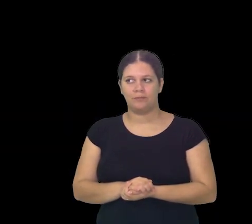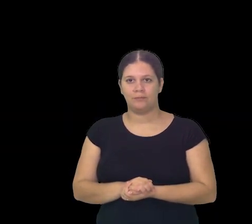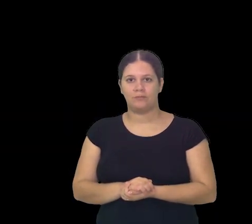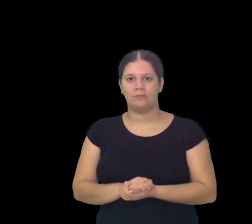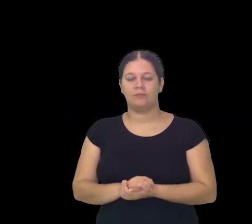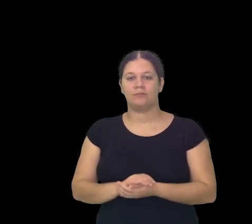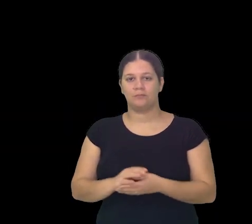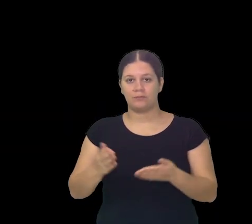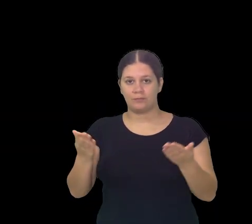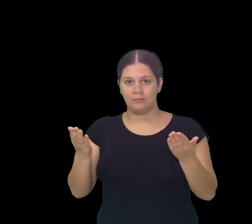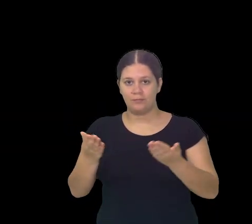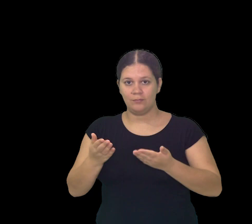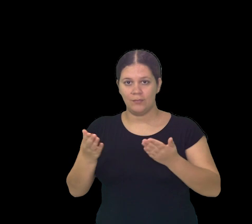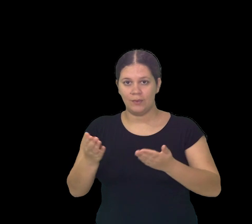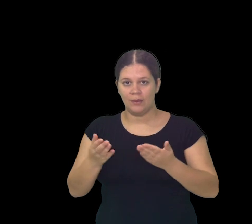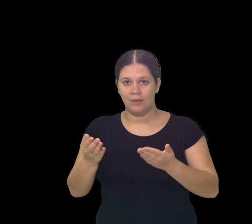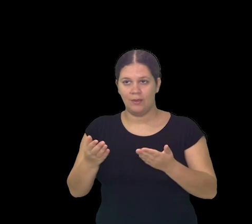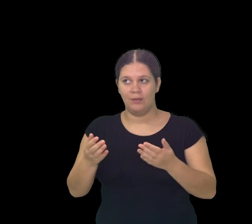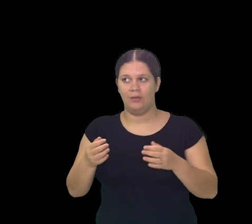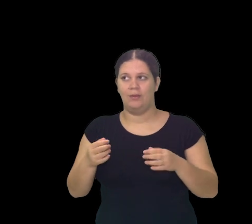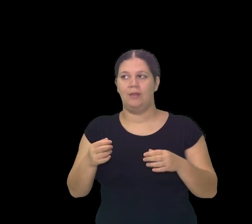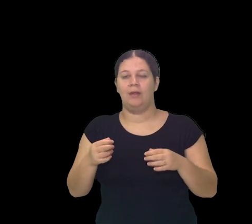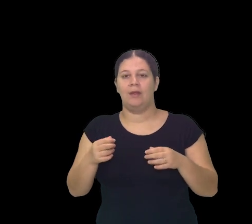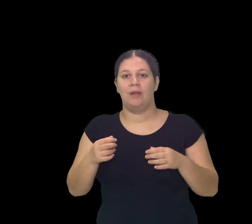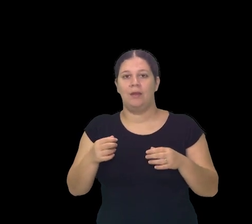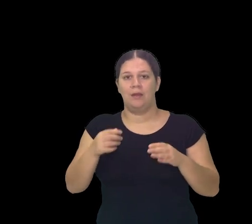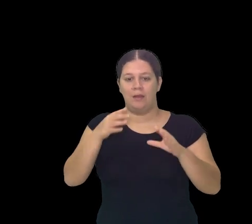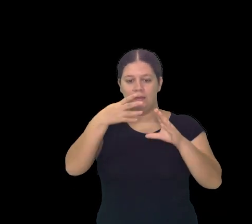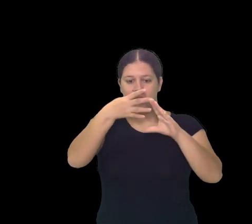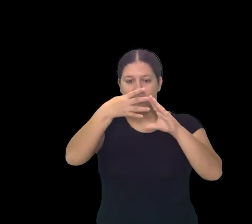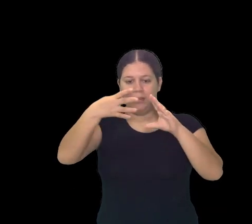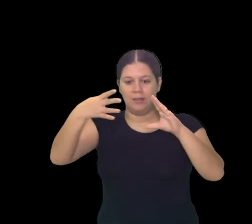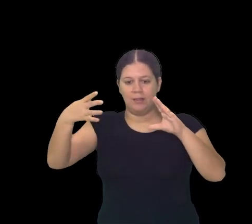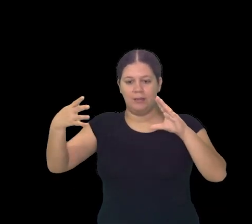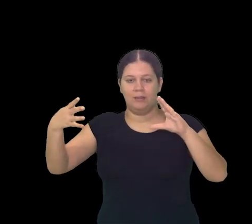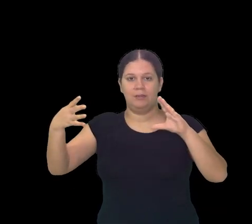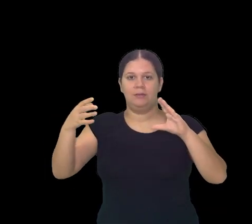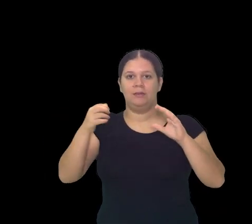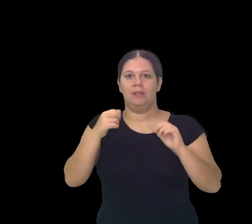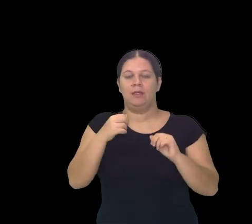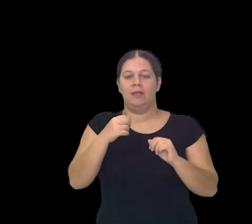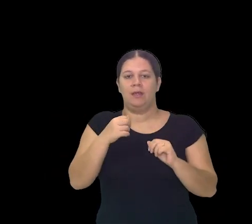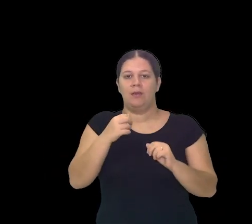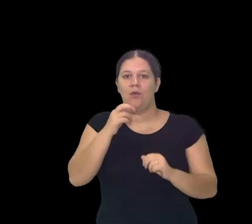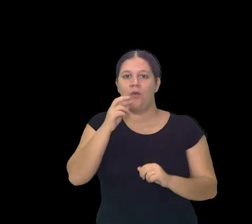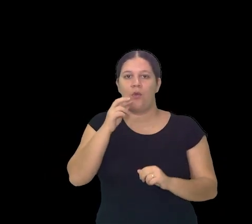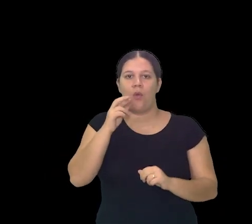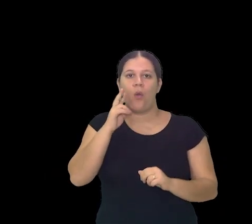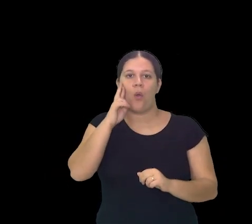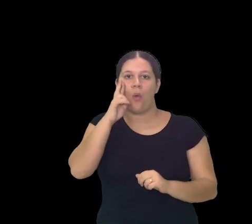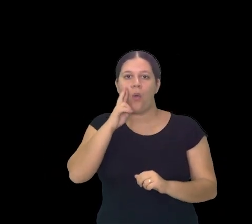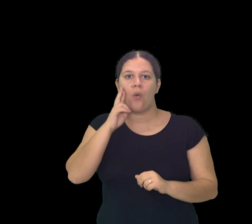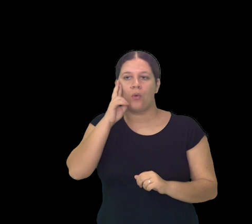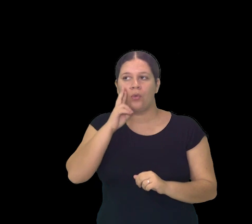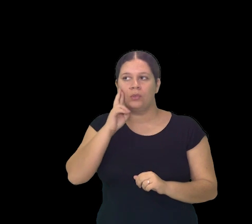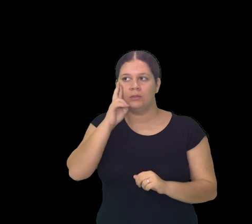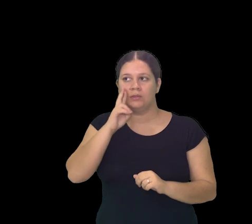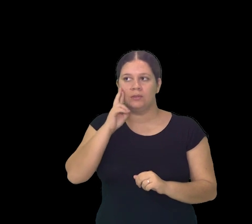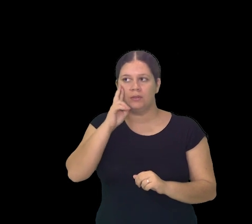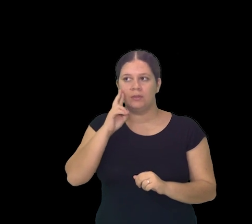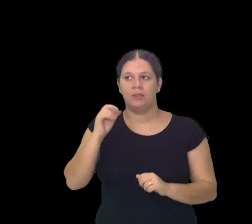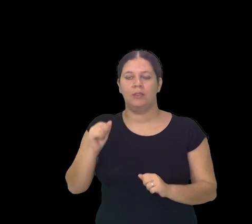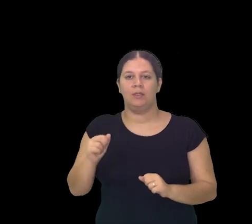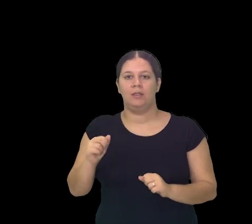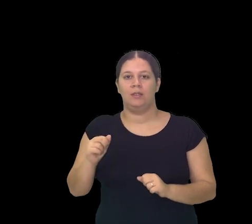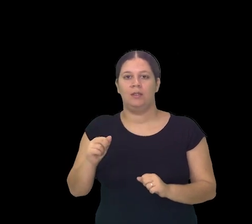Vamos pensar em qual fração dessa grade está sombreada de rosa. A primeira que devemos considerar é: a gente tem quantas